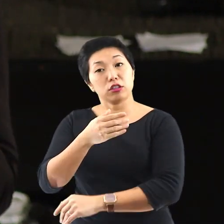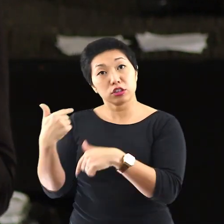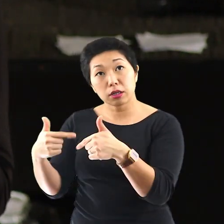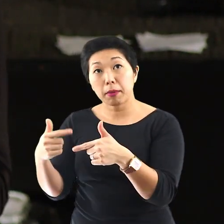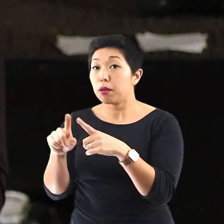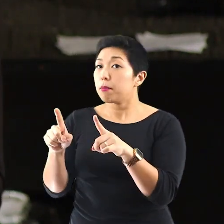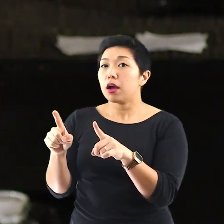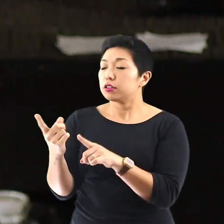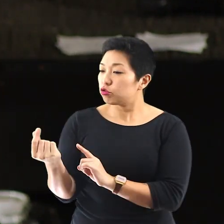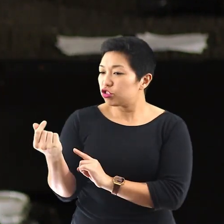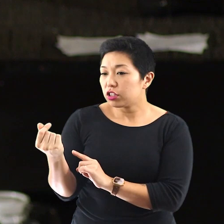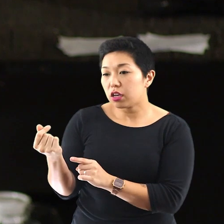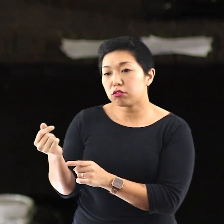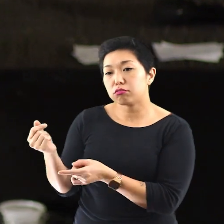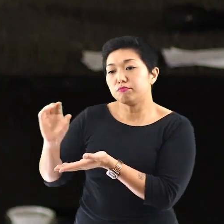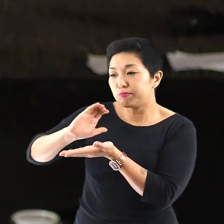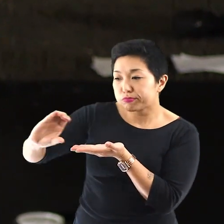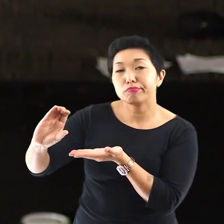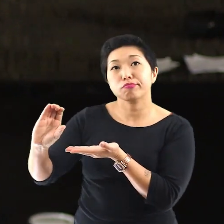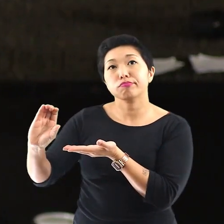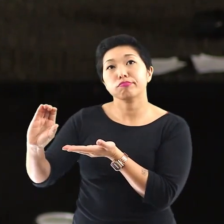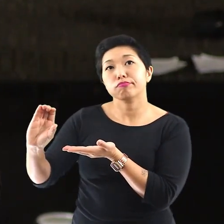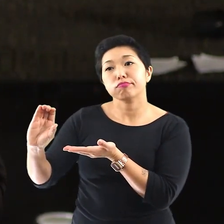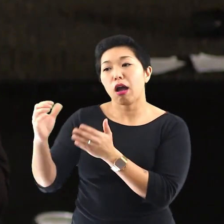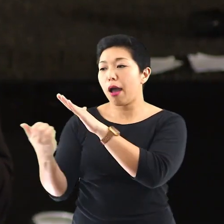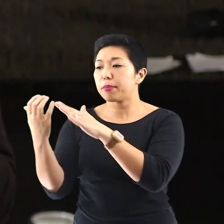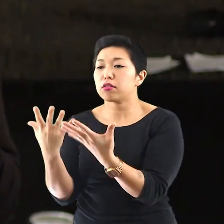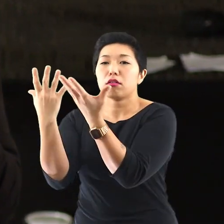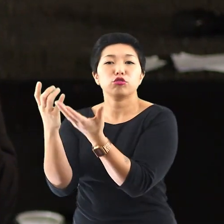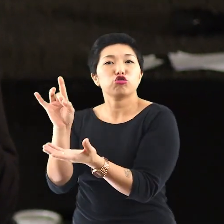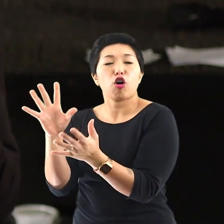acabaram absorvendo aqueles recursos como lucros.